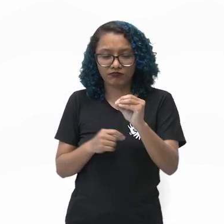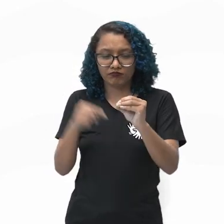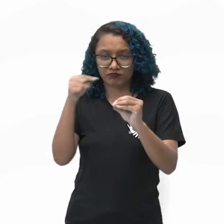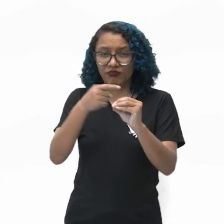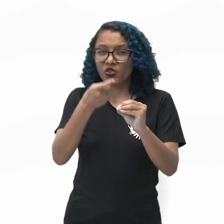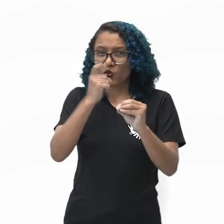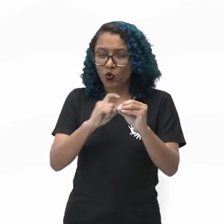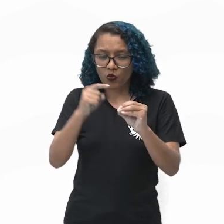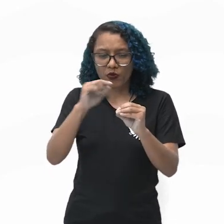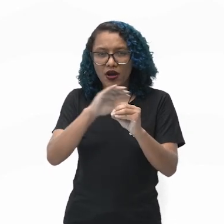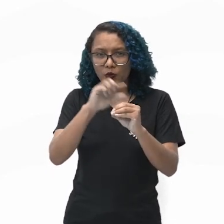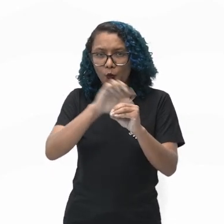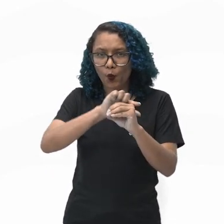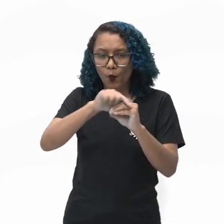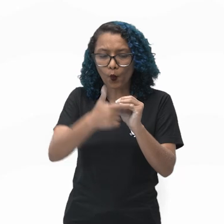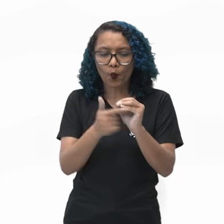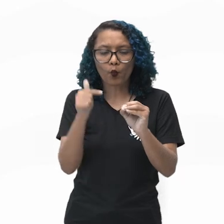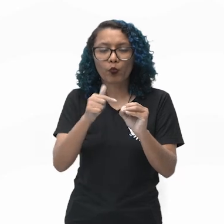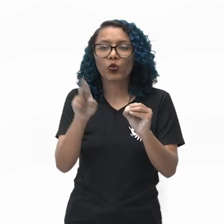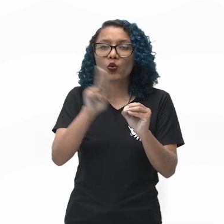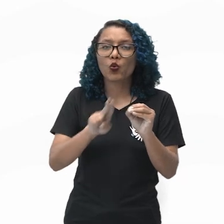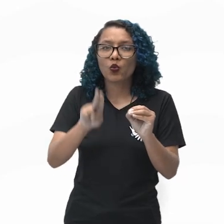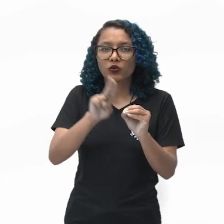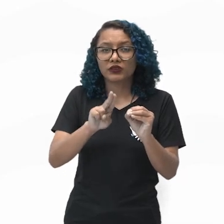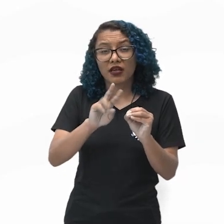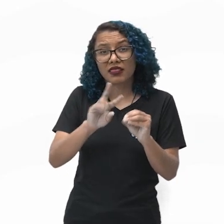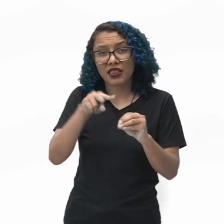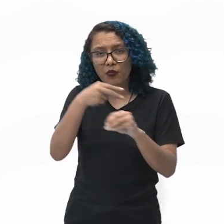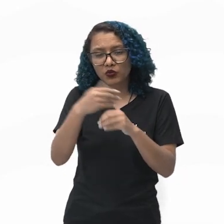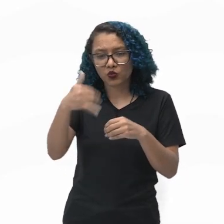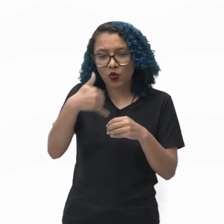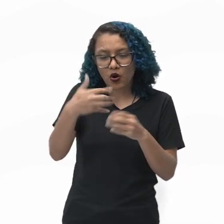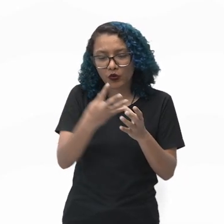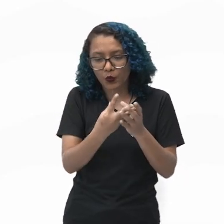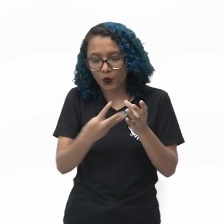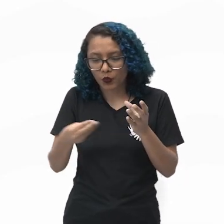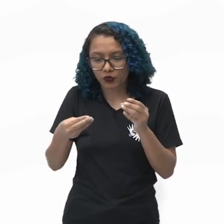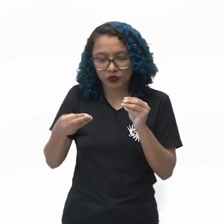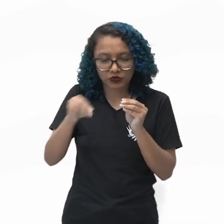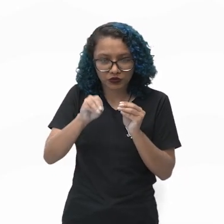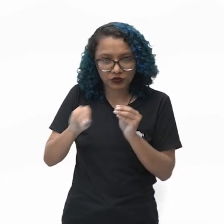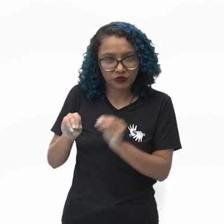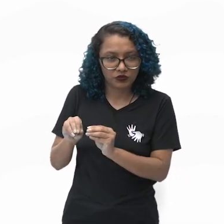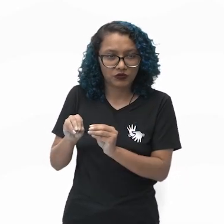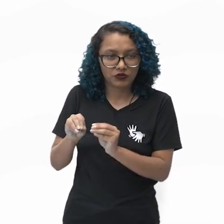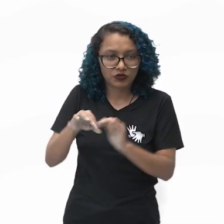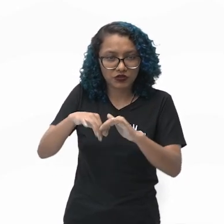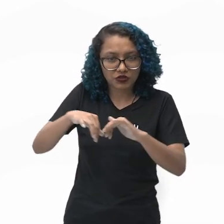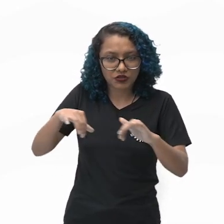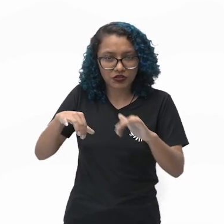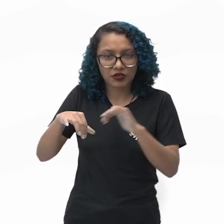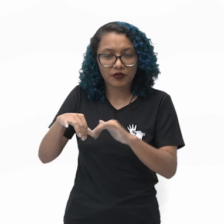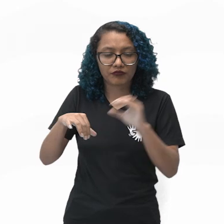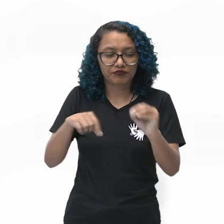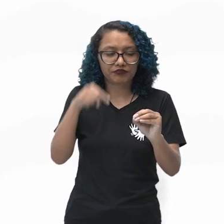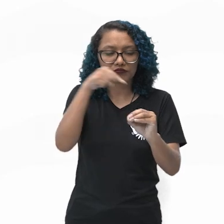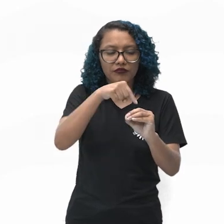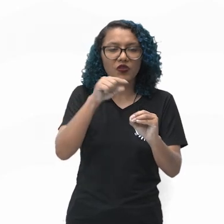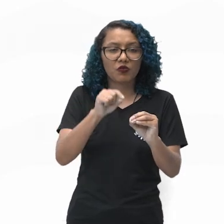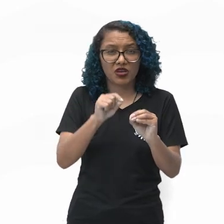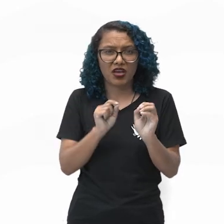fruto nativo da região. Após a extração do óleo comestível, as sementes normalmente